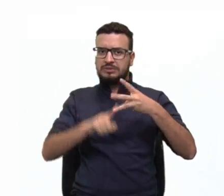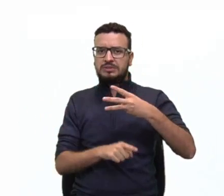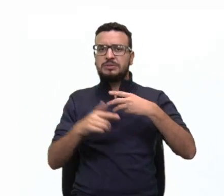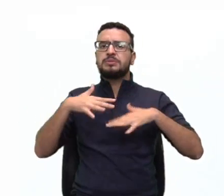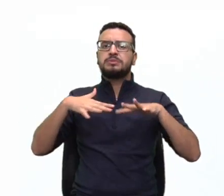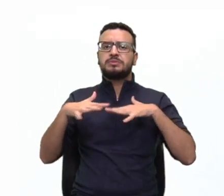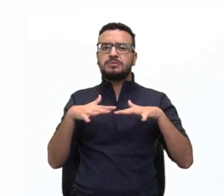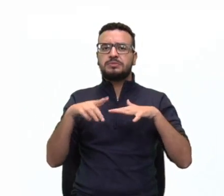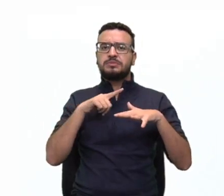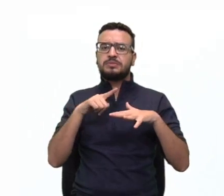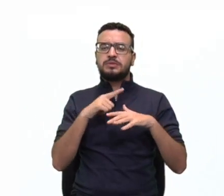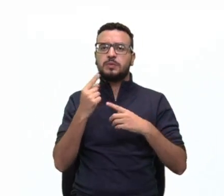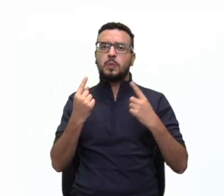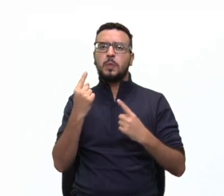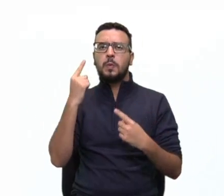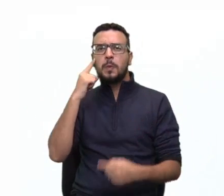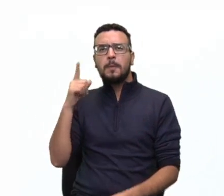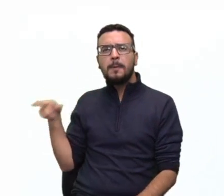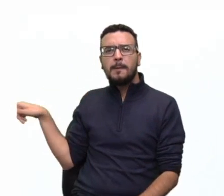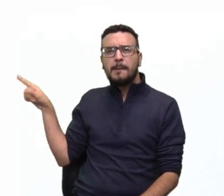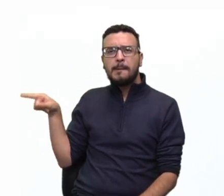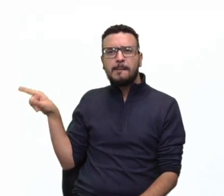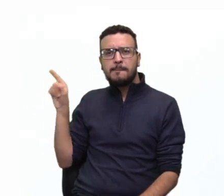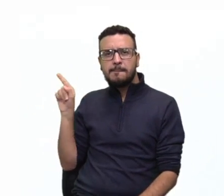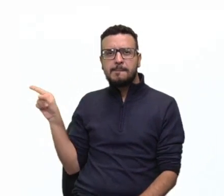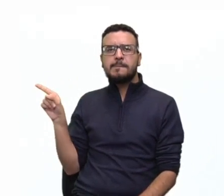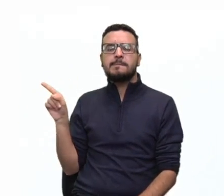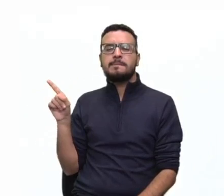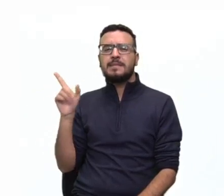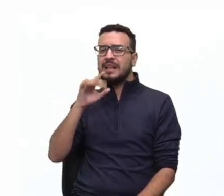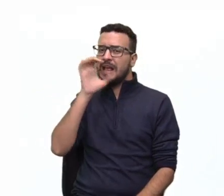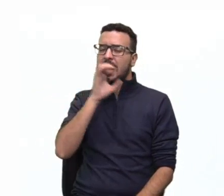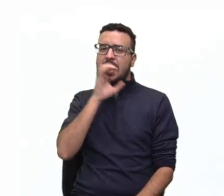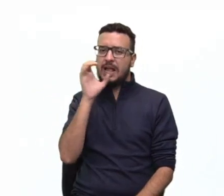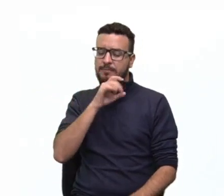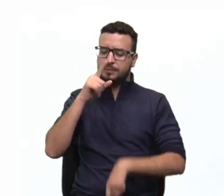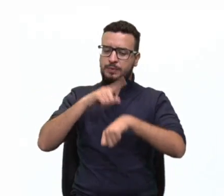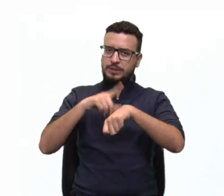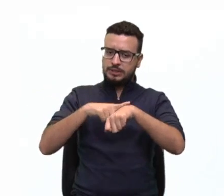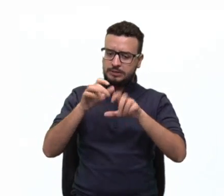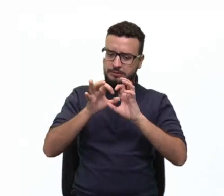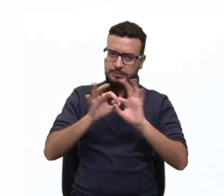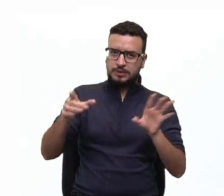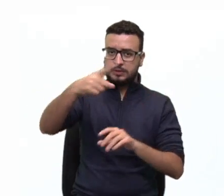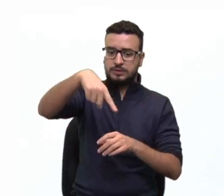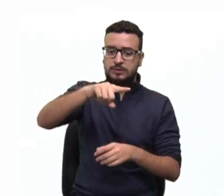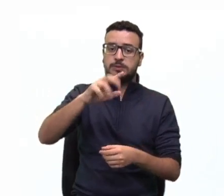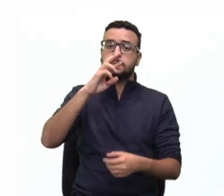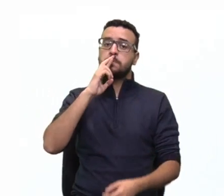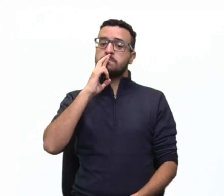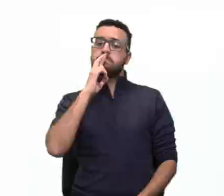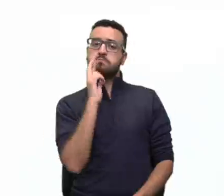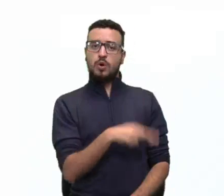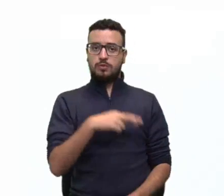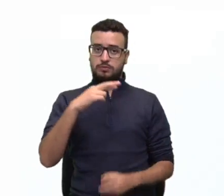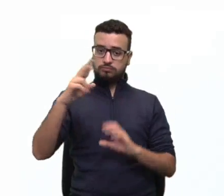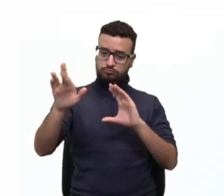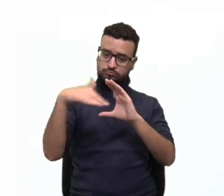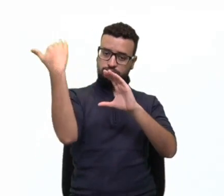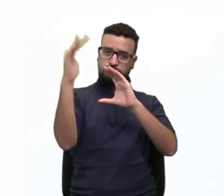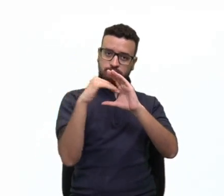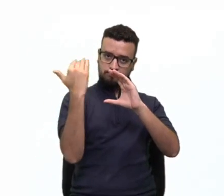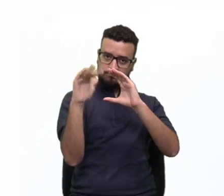Então eu vou dar um tempinho para vocês responderem, coisa bem rápida, e aí eu já retorno com as respostas, lembrando que